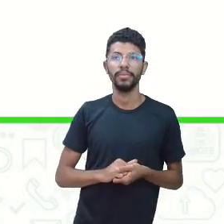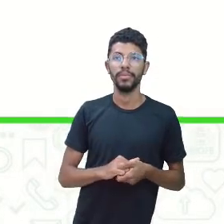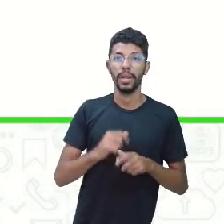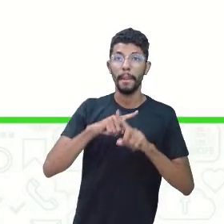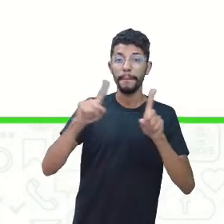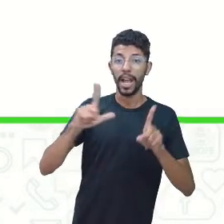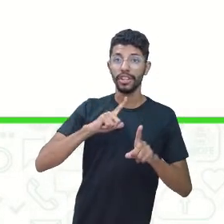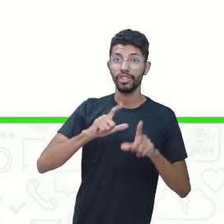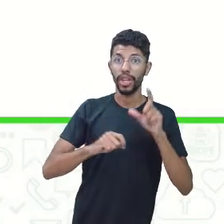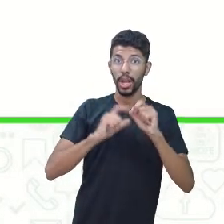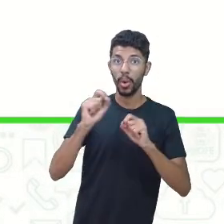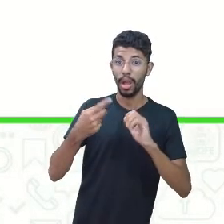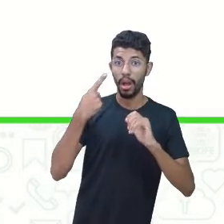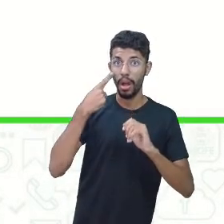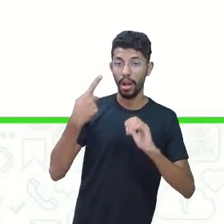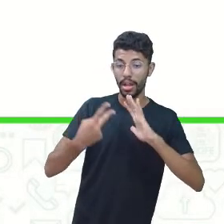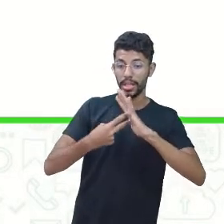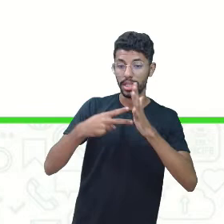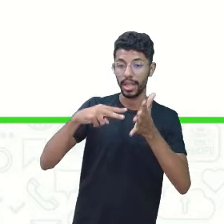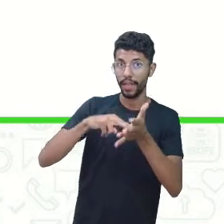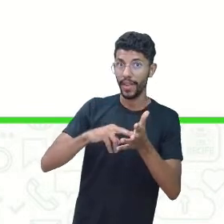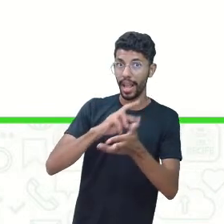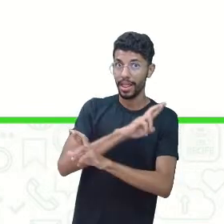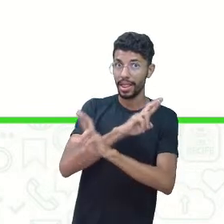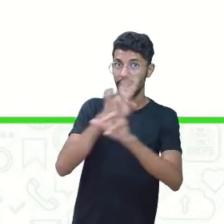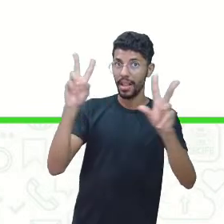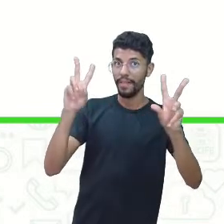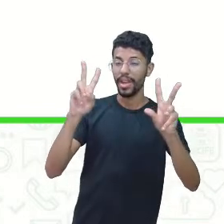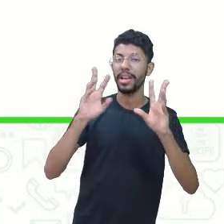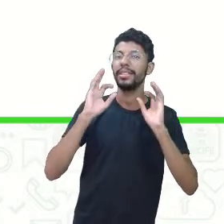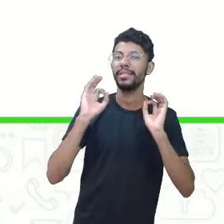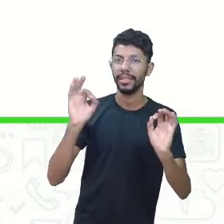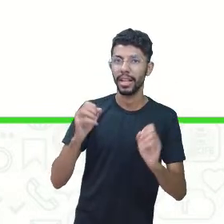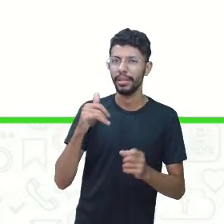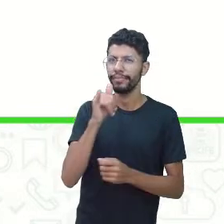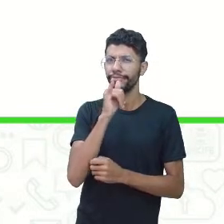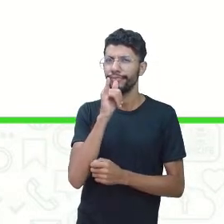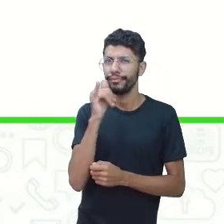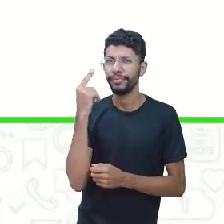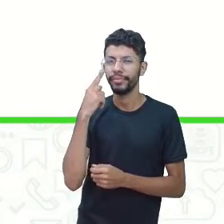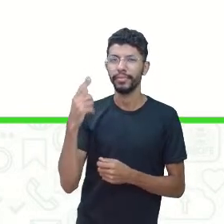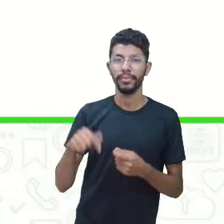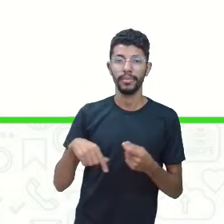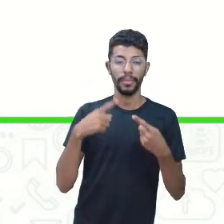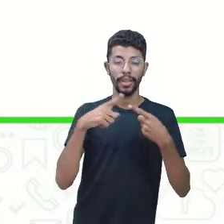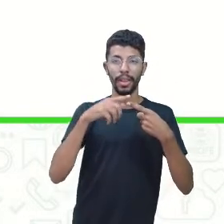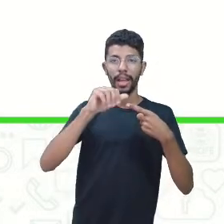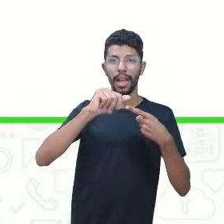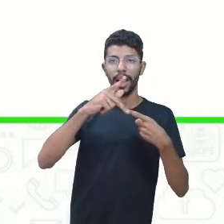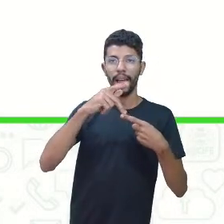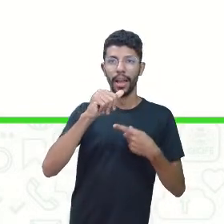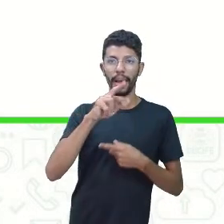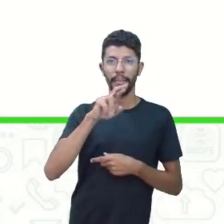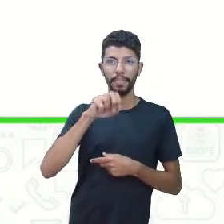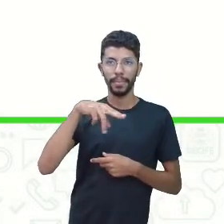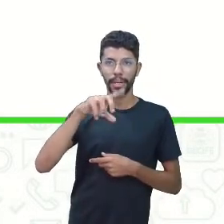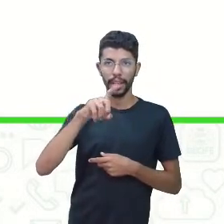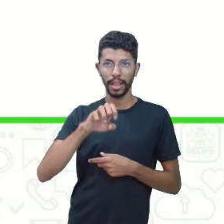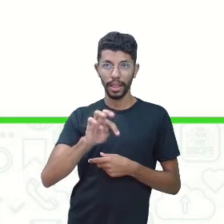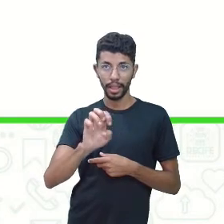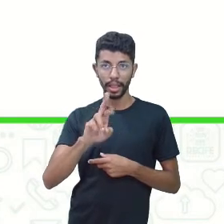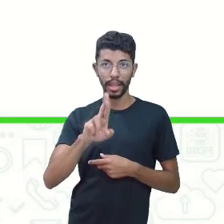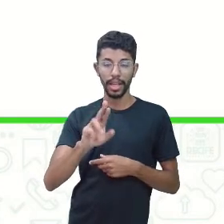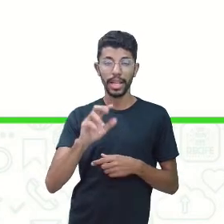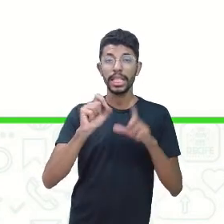possuem significados diferentes. Alguns exemplos. Aprender, que é tomar conhecimento,